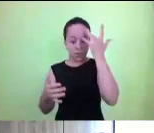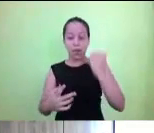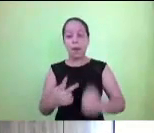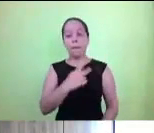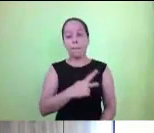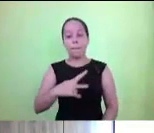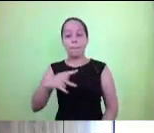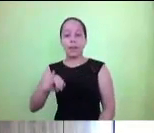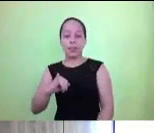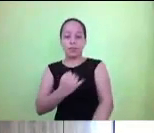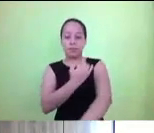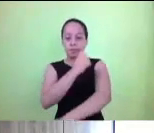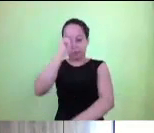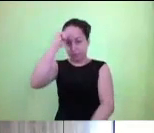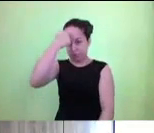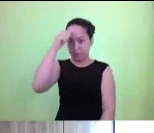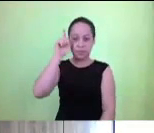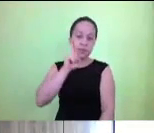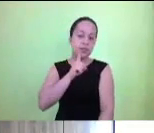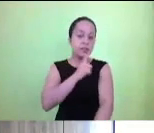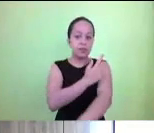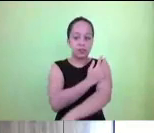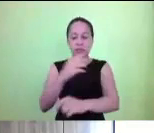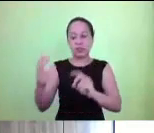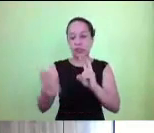de inscritos.